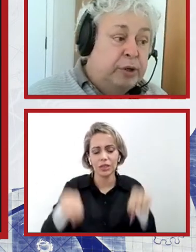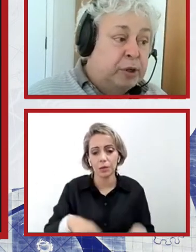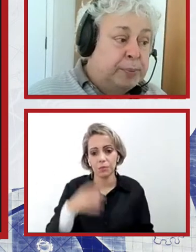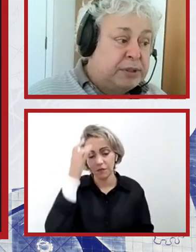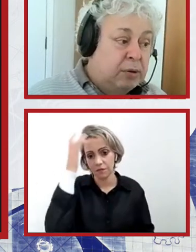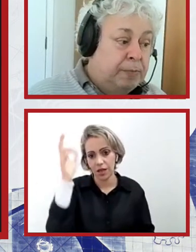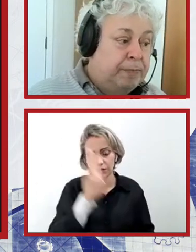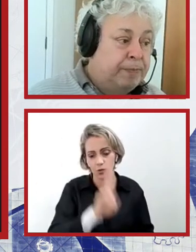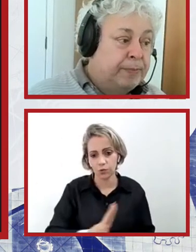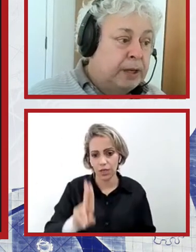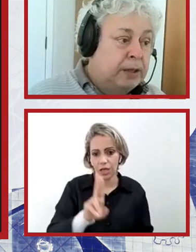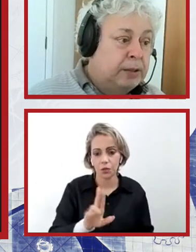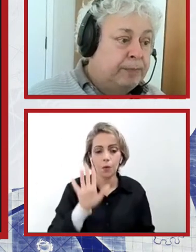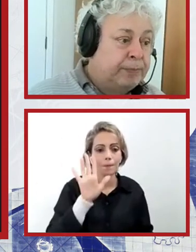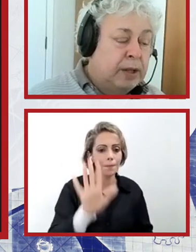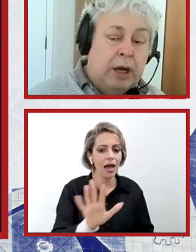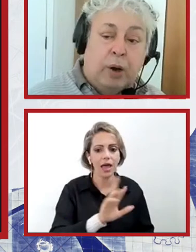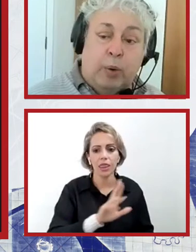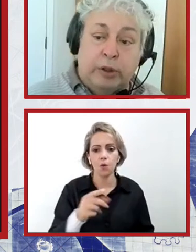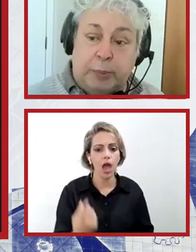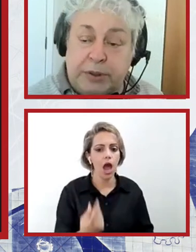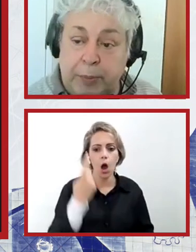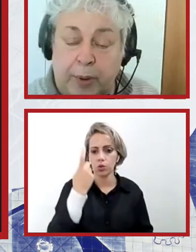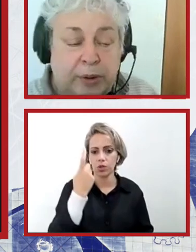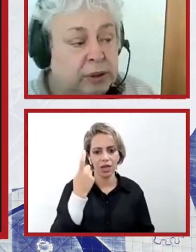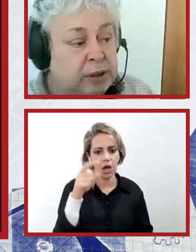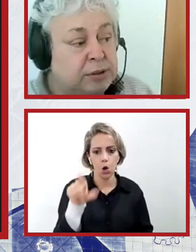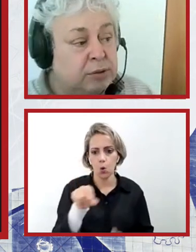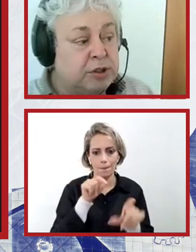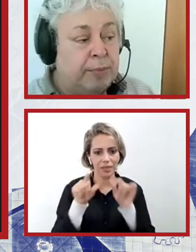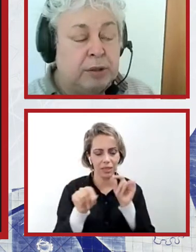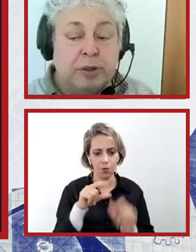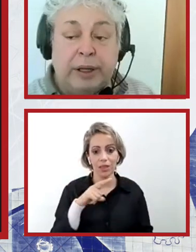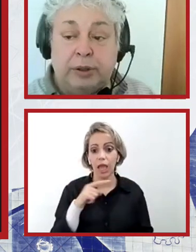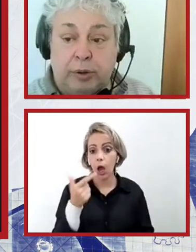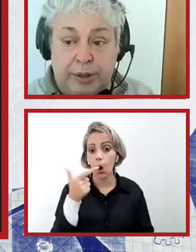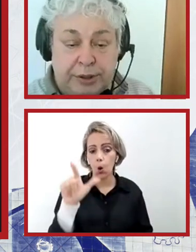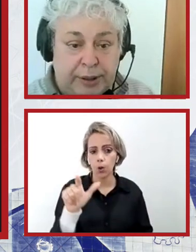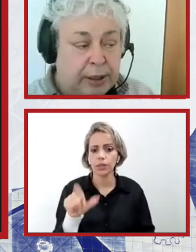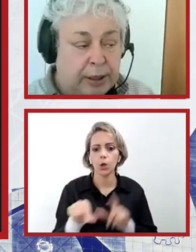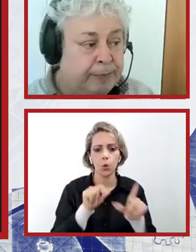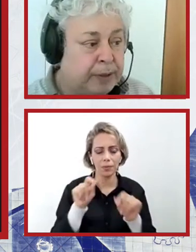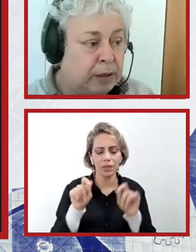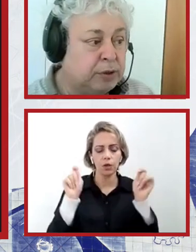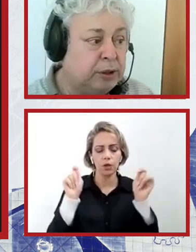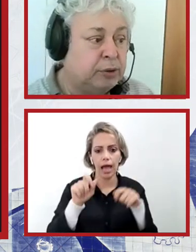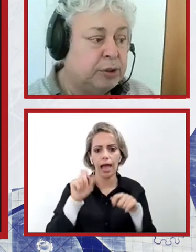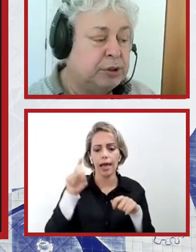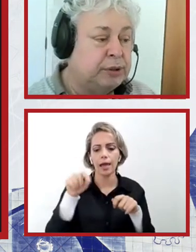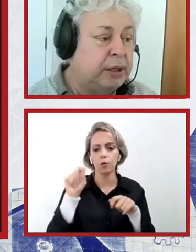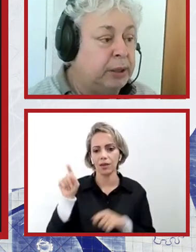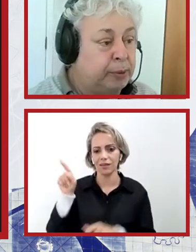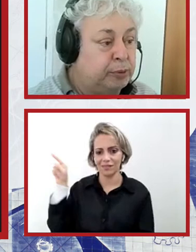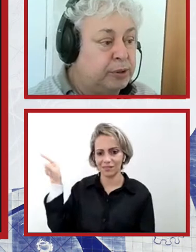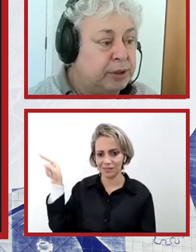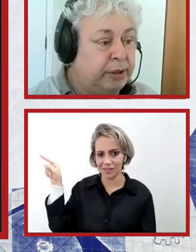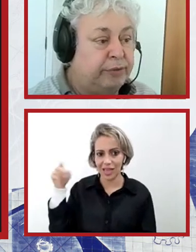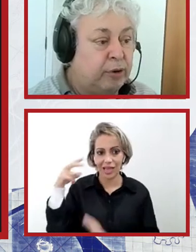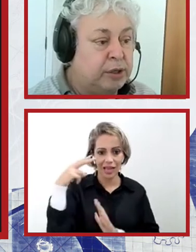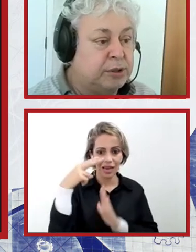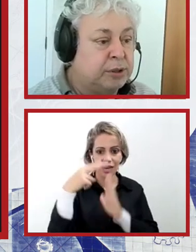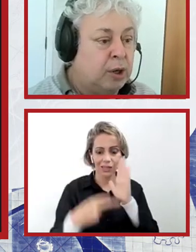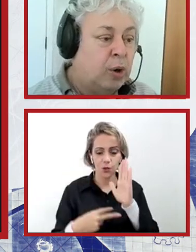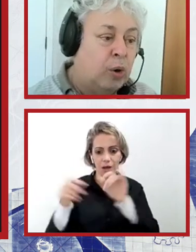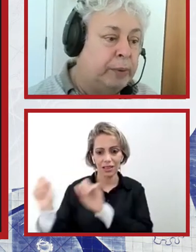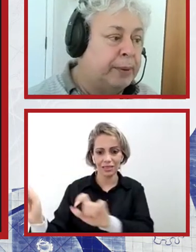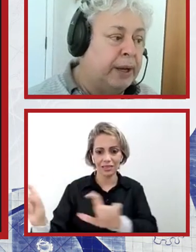Mas não é a única opção. Tá? Outra opção importante são chamados leitores de tela. Tá? Os leitores de tela reproduzem